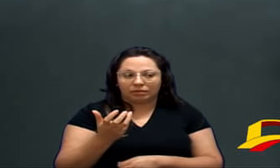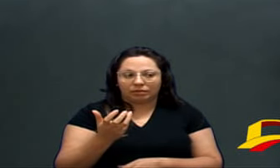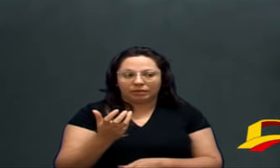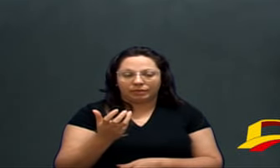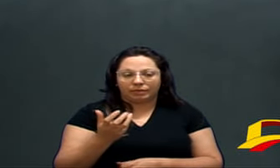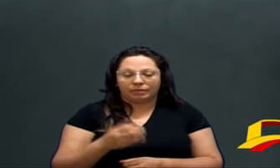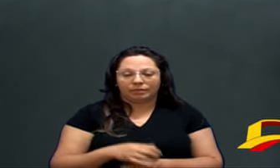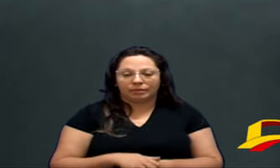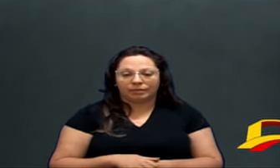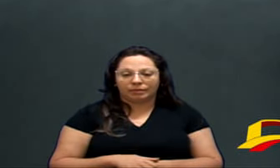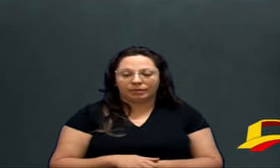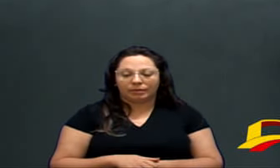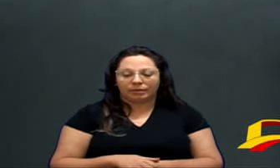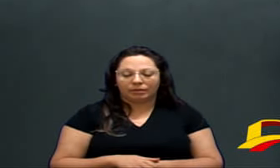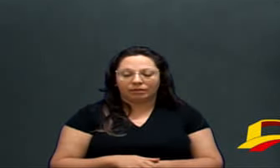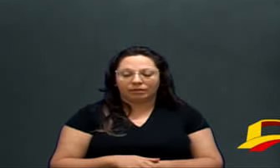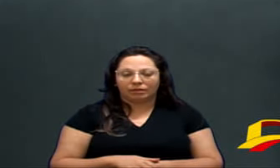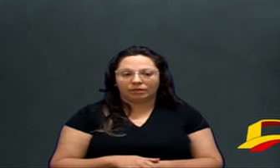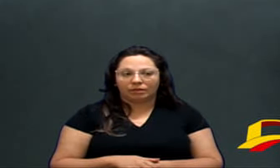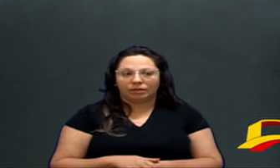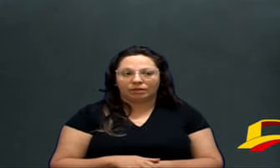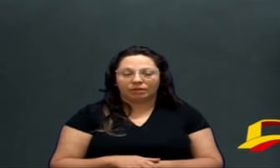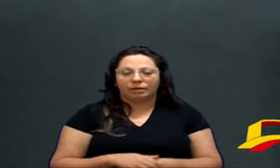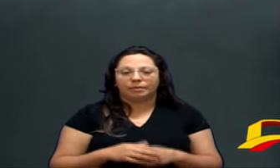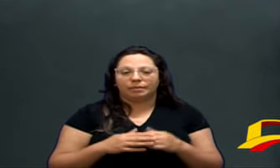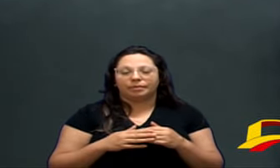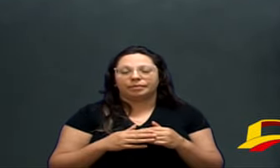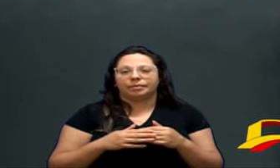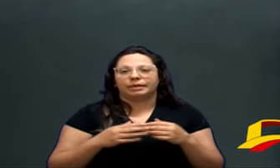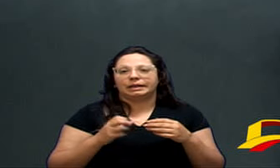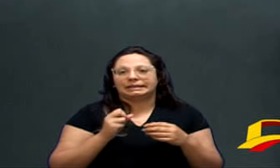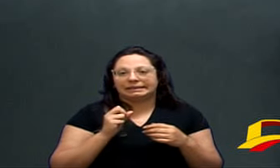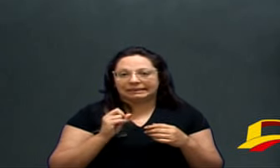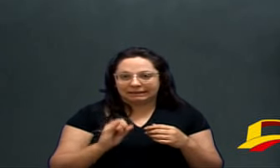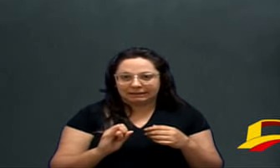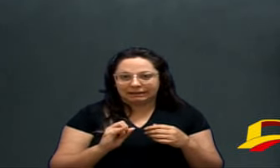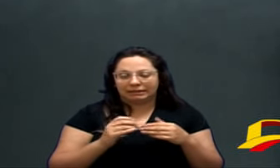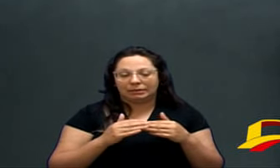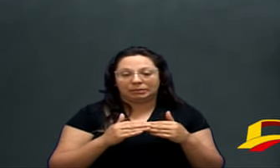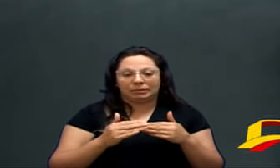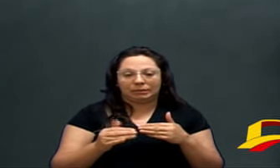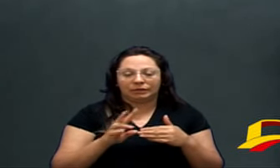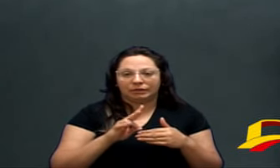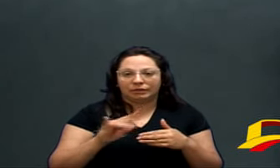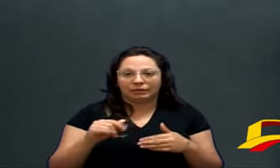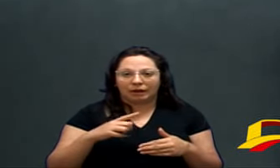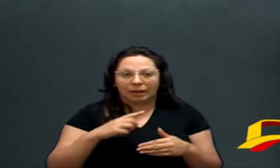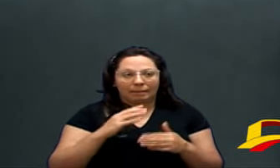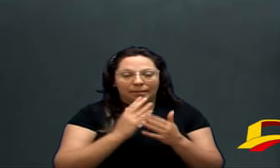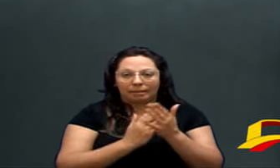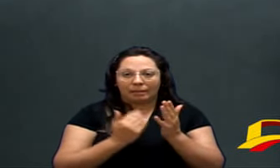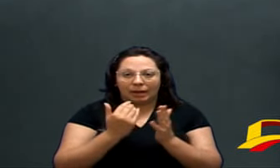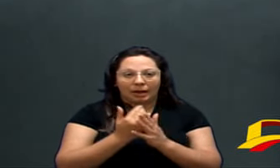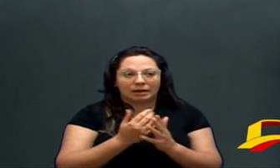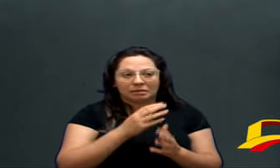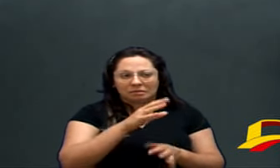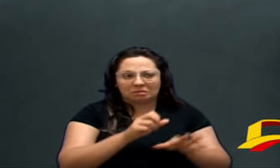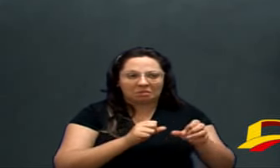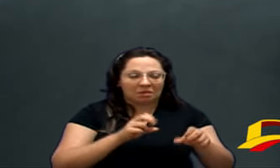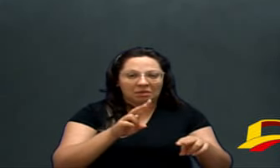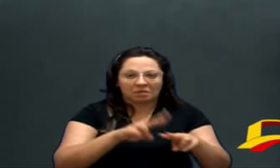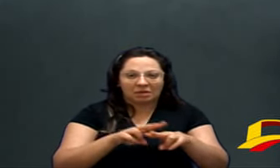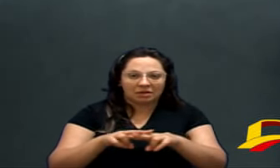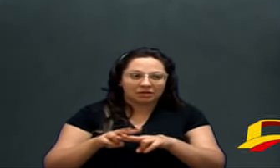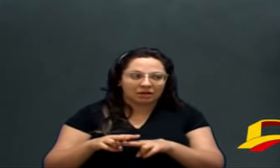eu ser mais específico né de ser mais ostensiva na questão de de de de prisão fora do do dos próprios